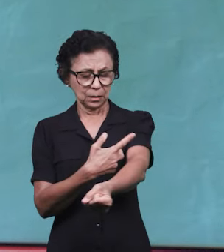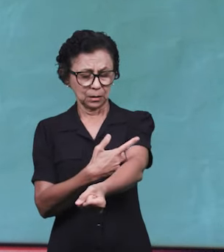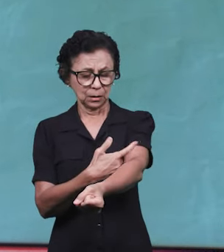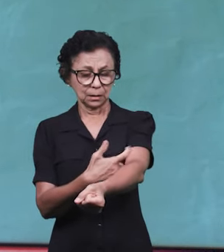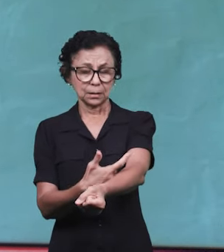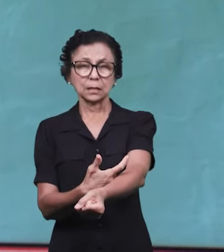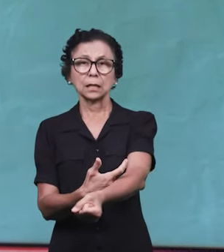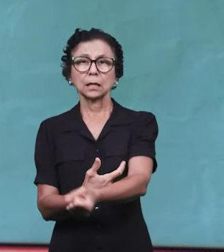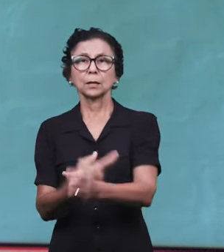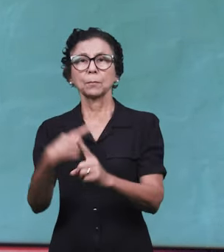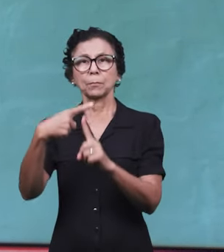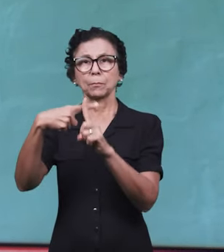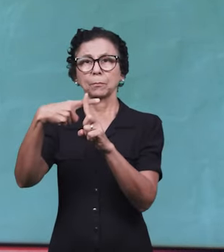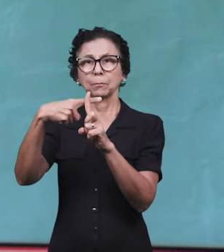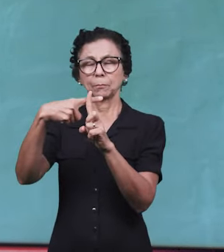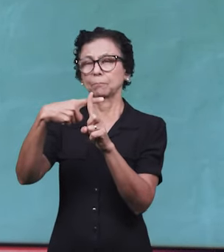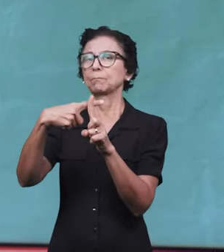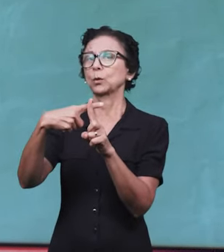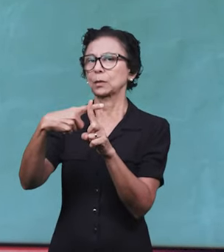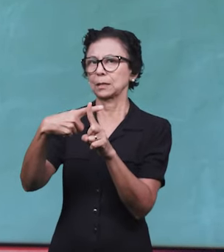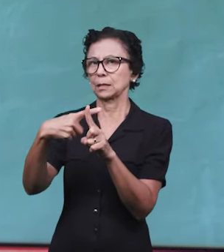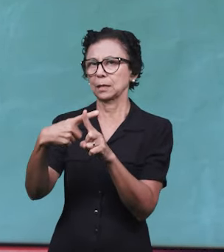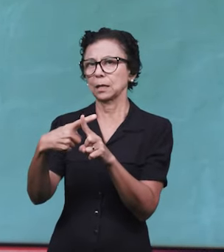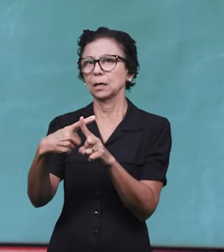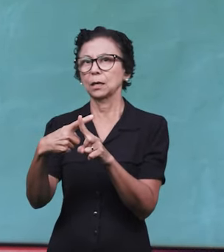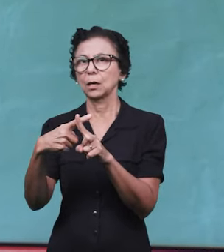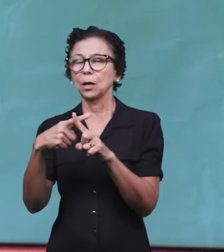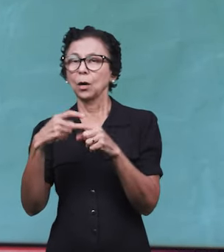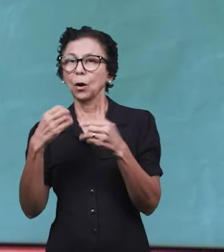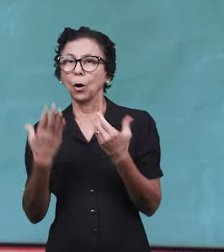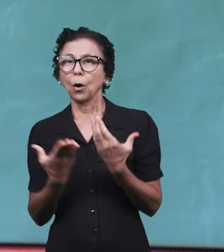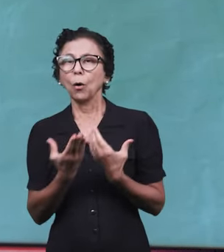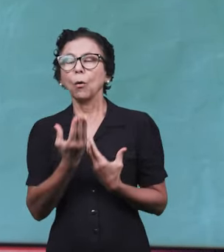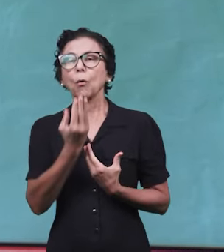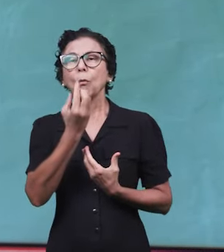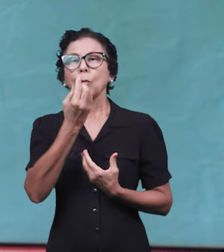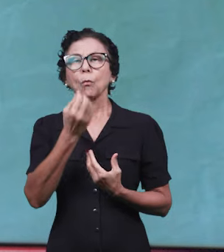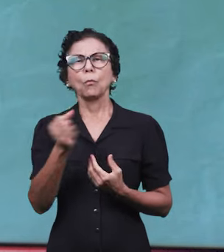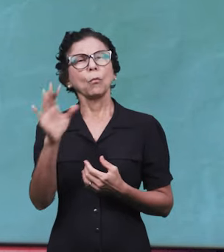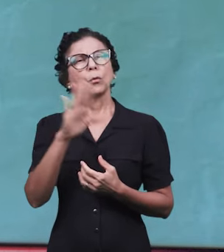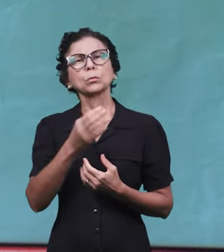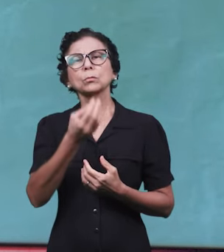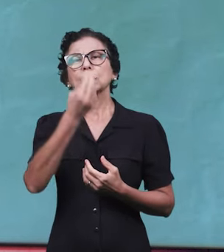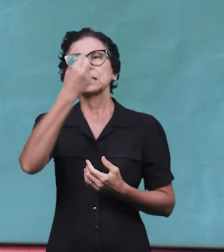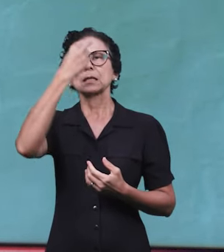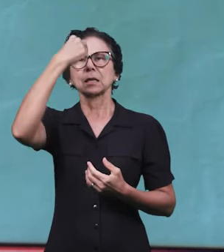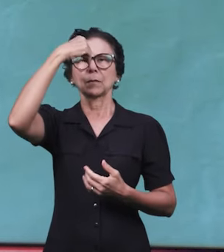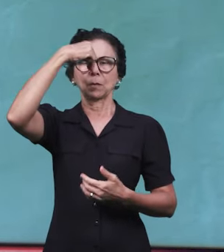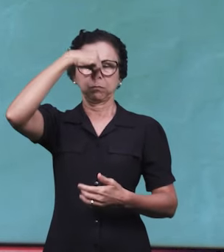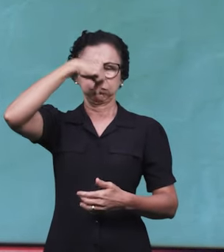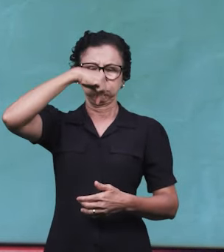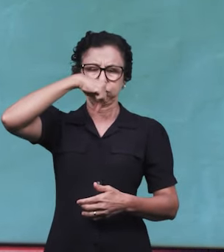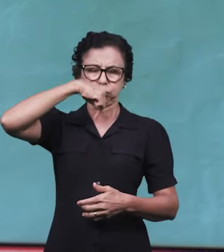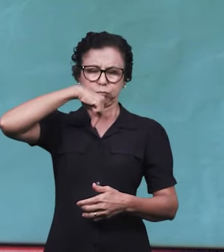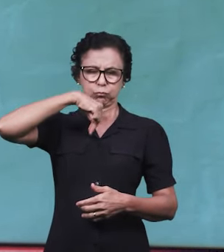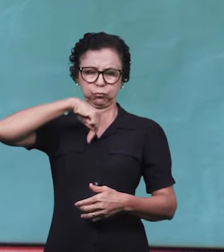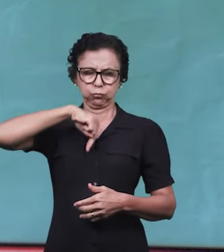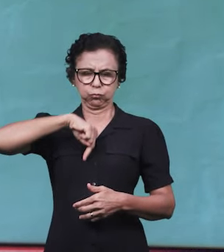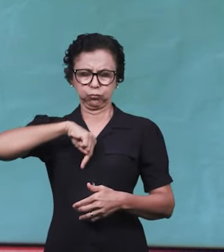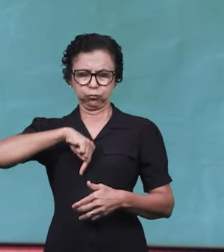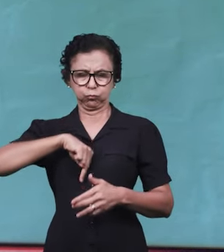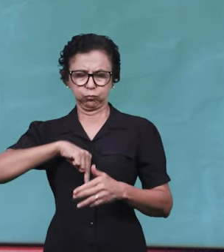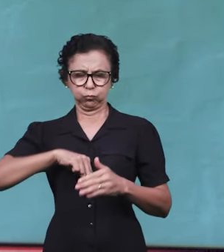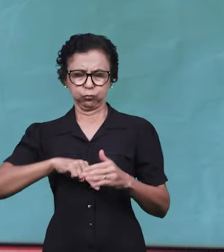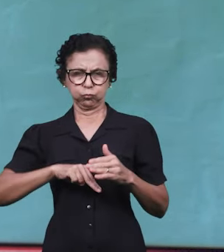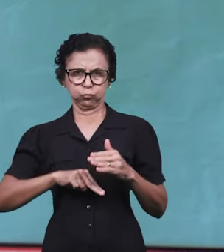positivo, um exame de imagem chamado endoscopia será realizado para recolher amostras para uma